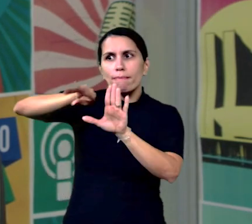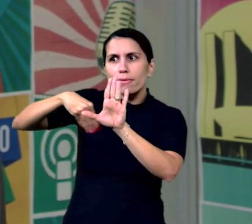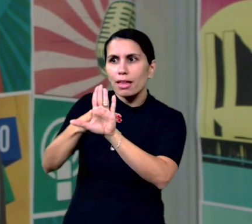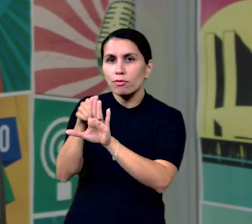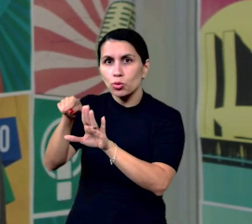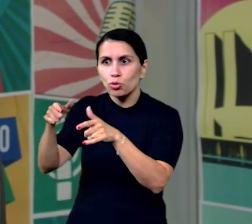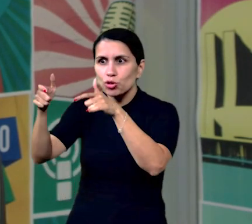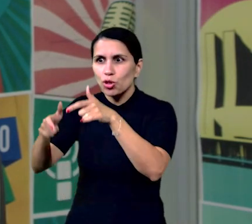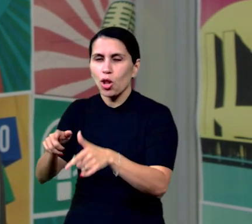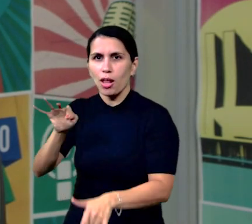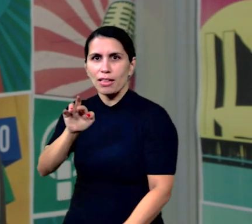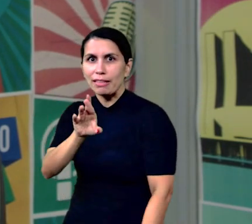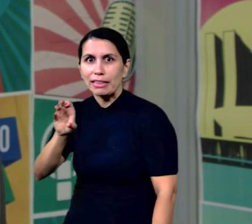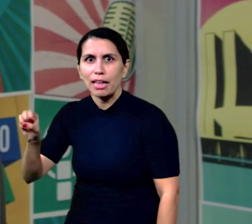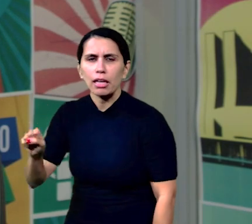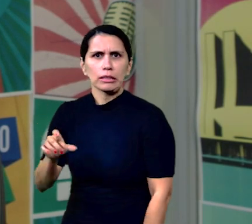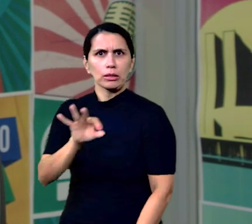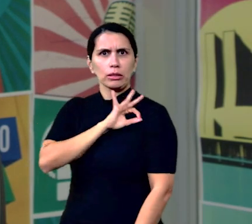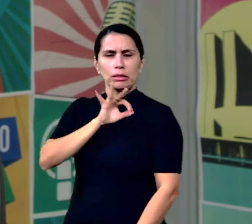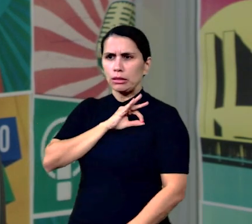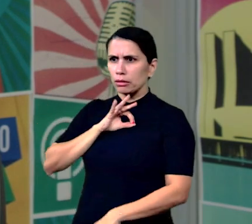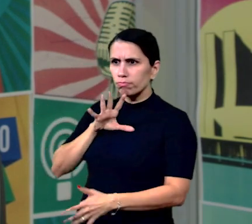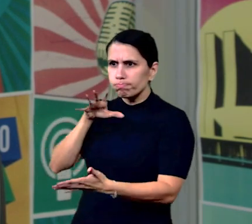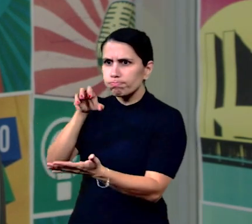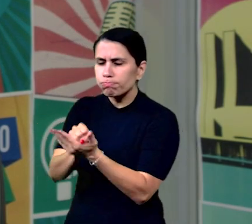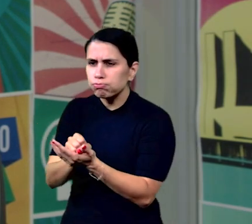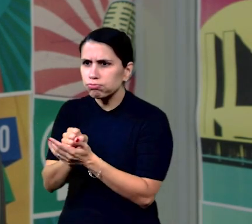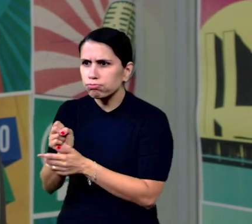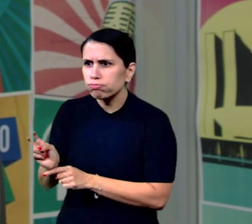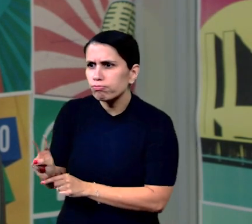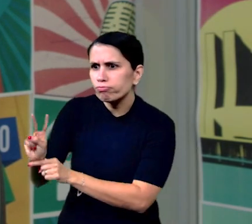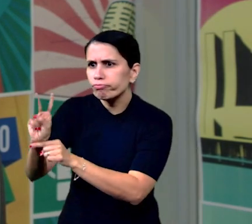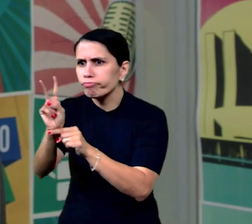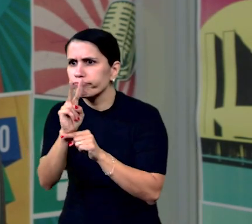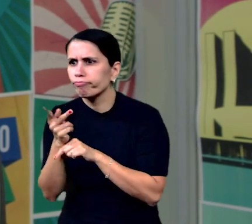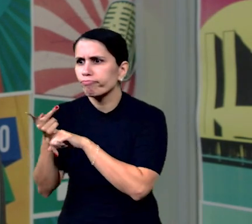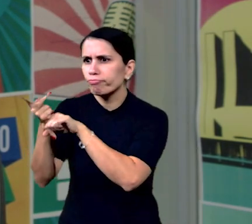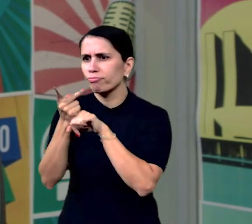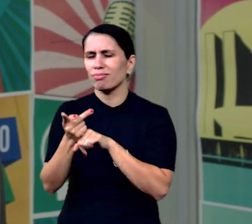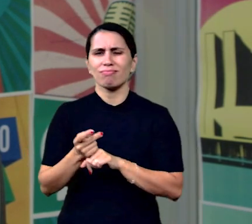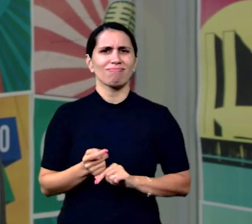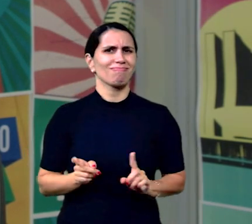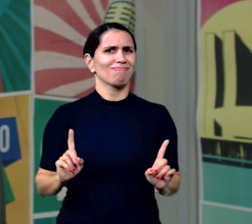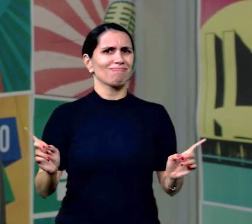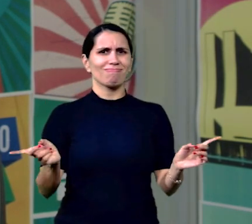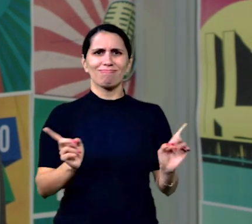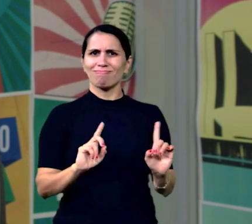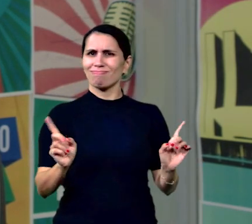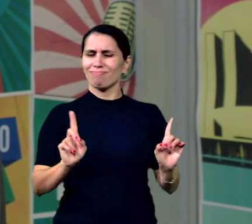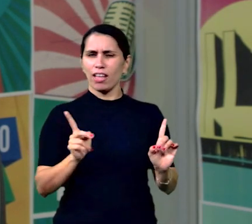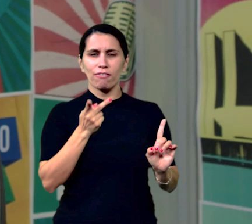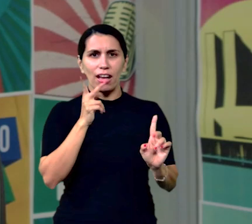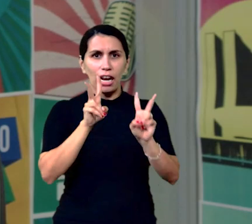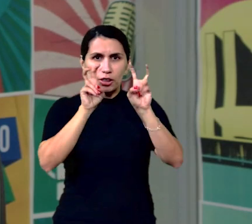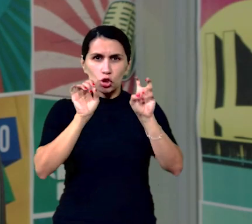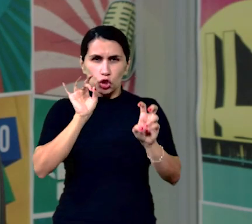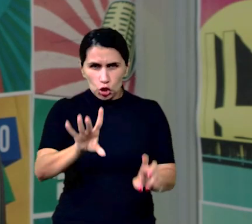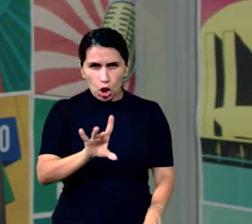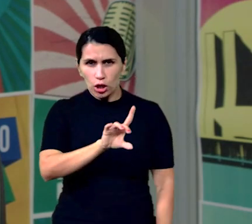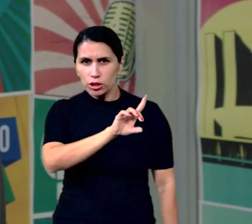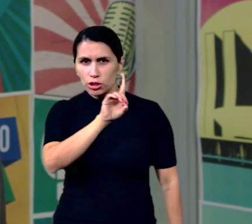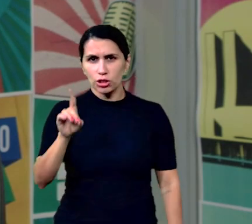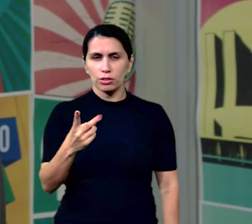de criminalização desses povos e dessas religiões. A gente precisa falar não só desse tema no 21 de janeiro ou